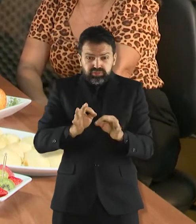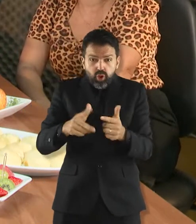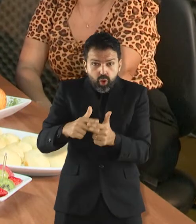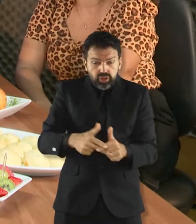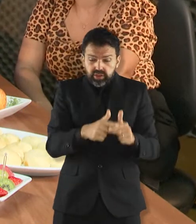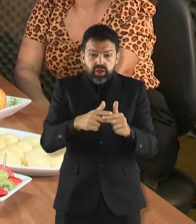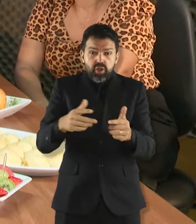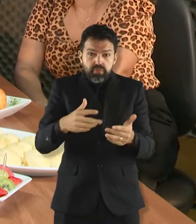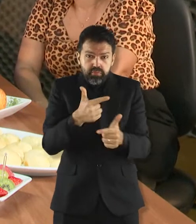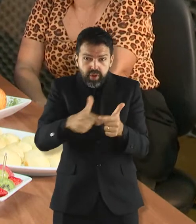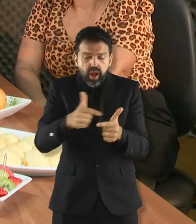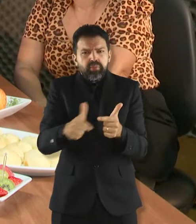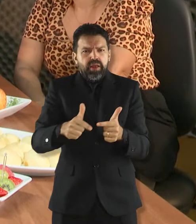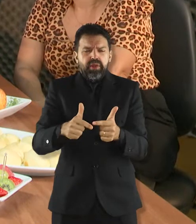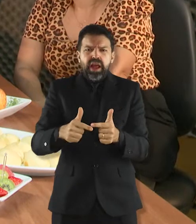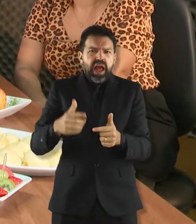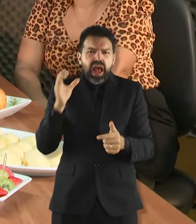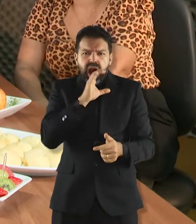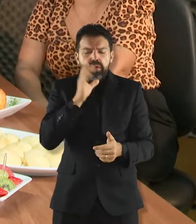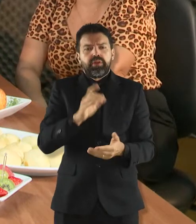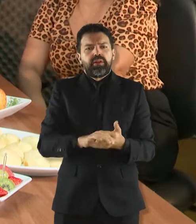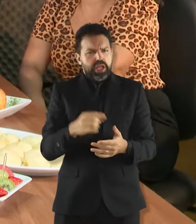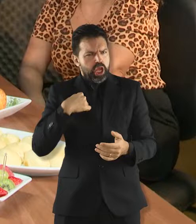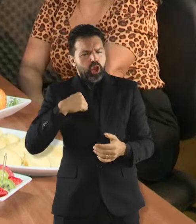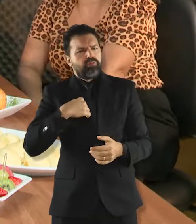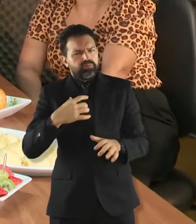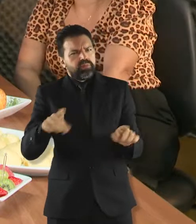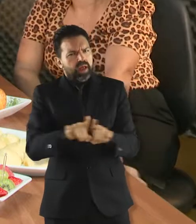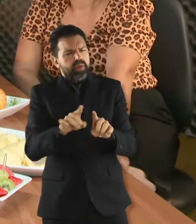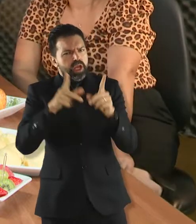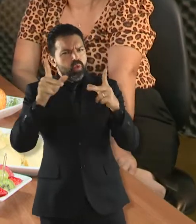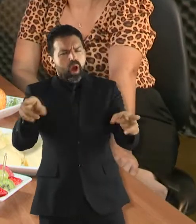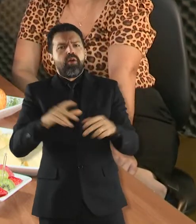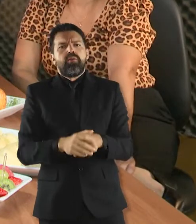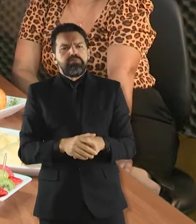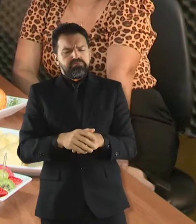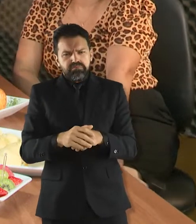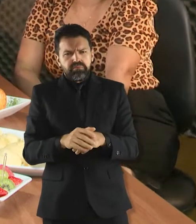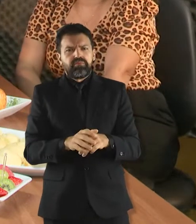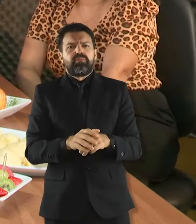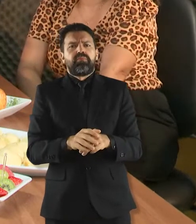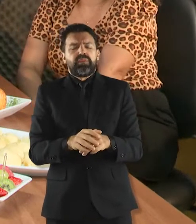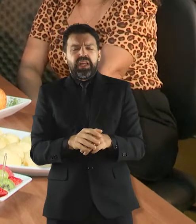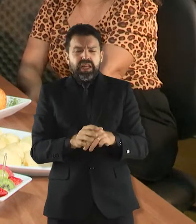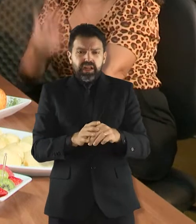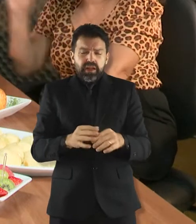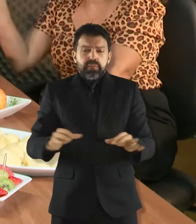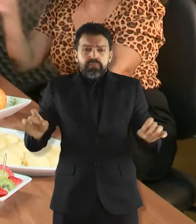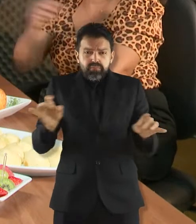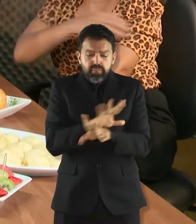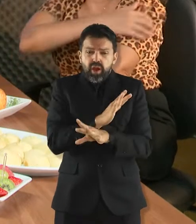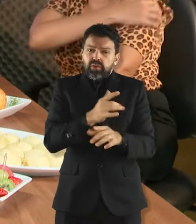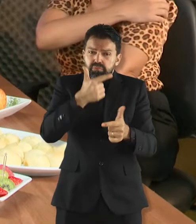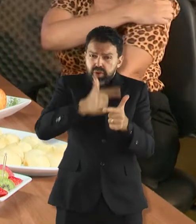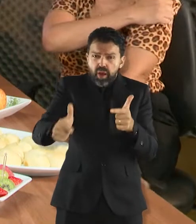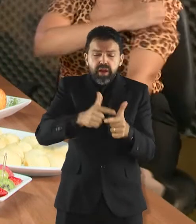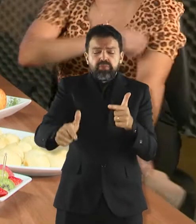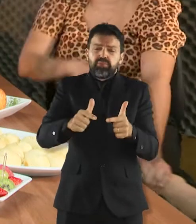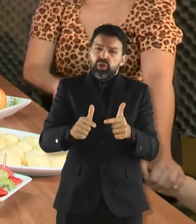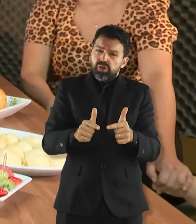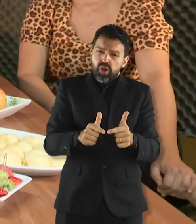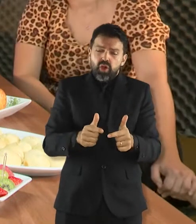E nesse sentido eu também sou bastante prática, assim, eu gosto das legal. coisas resolvidas. Resolvido. Espera aí que eu já resolvo. Chama a Aurilene ali que ela